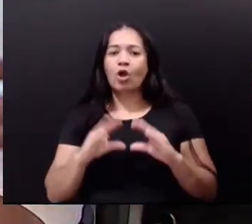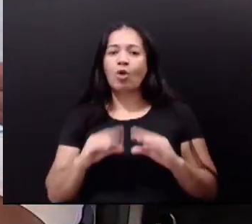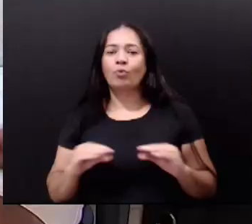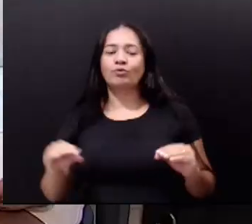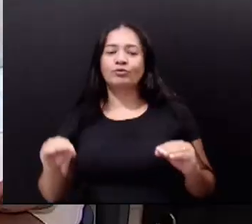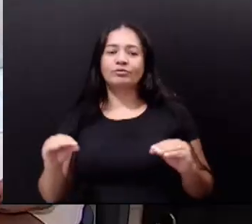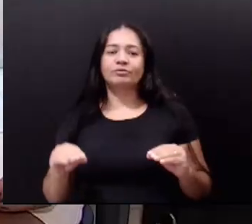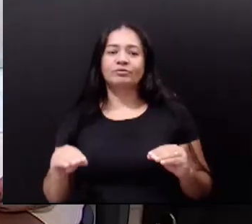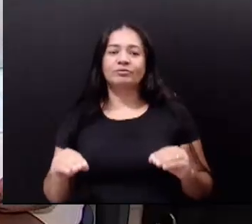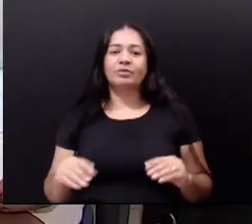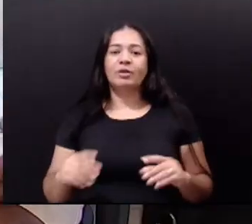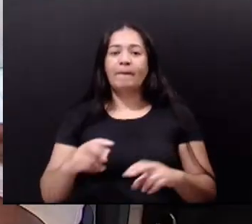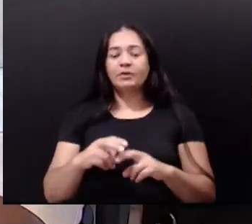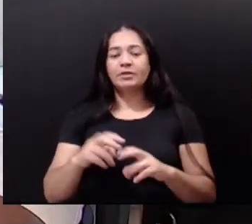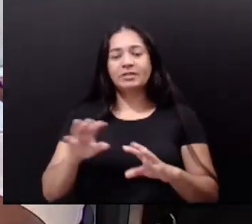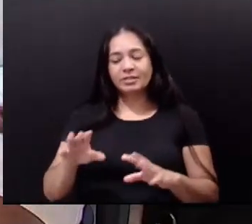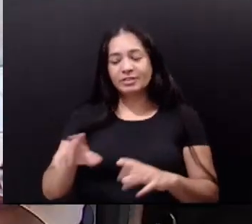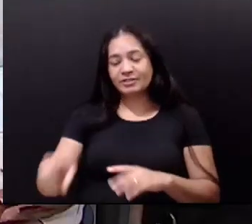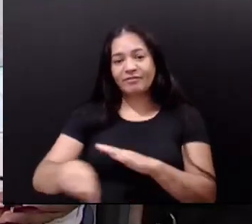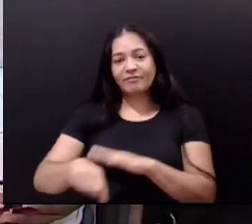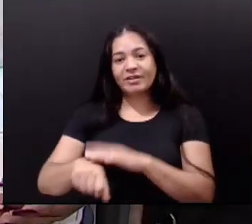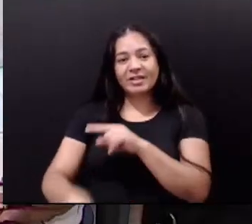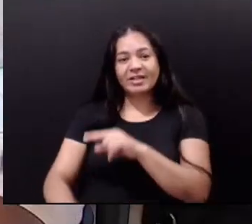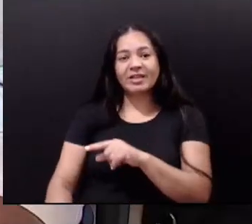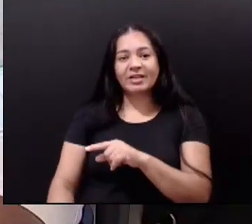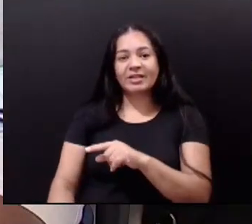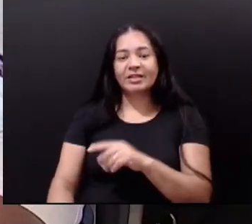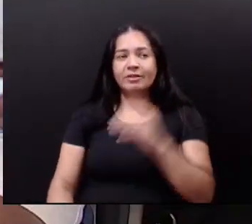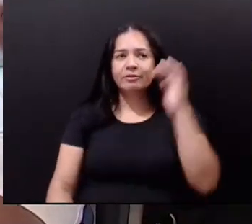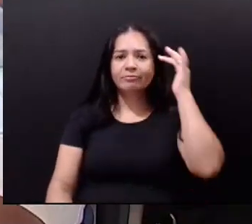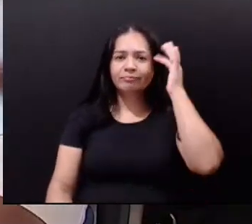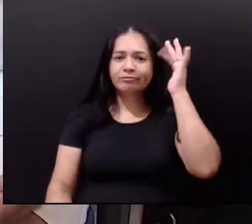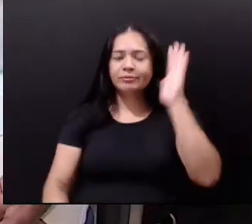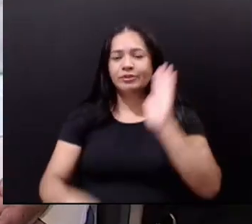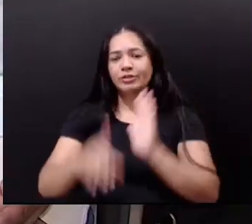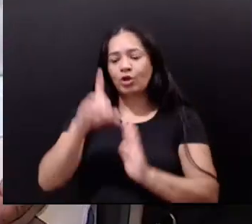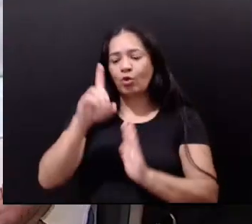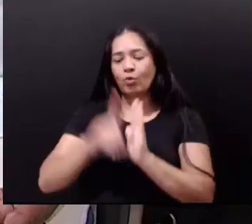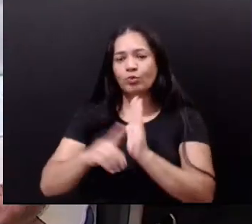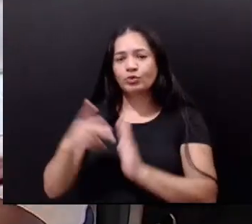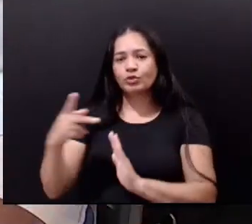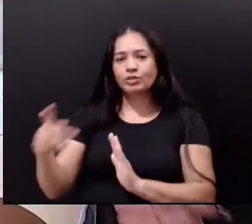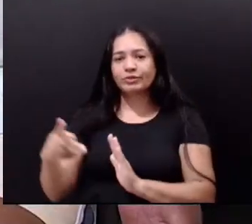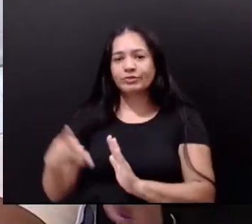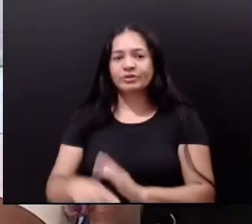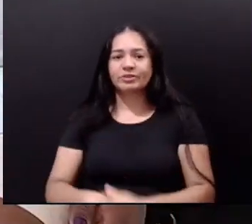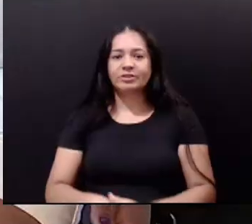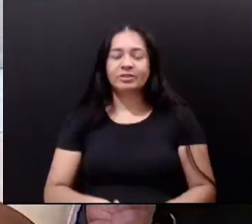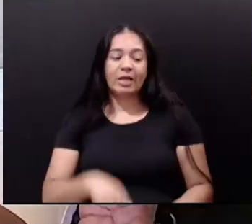faz com que ele também reflita sobre os seus direitos, aqueles que não estão sendo